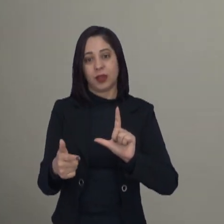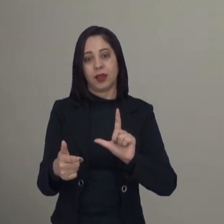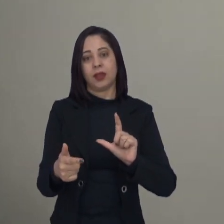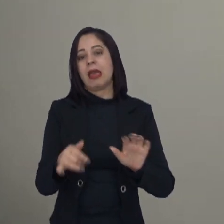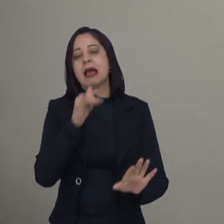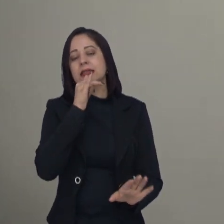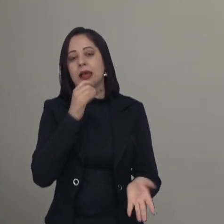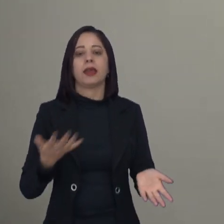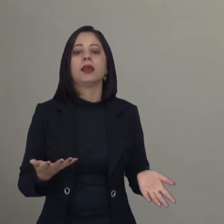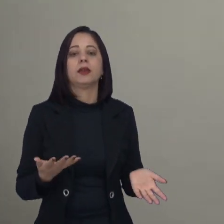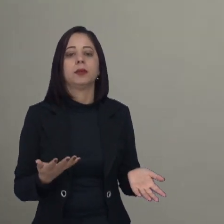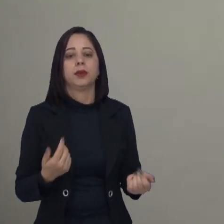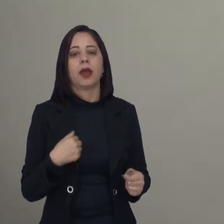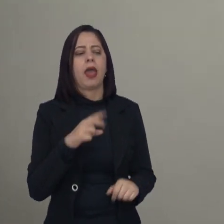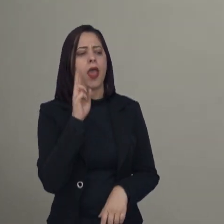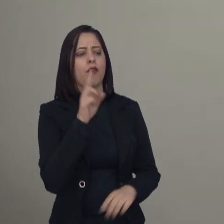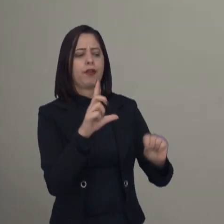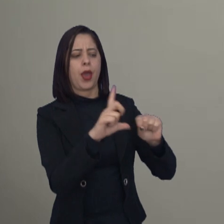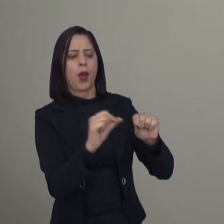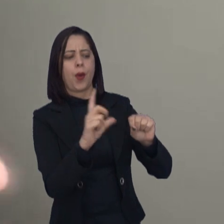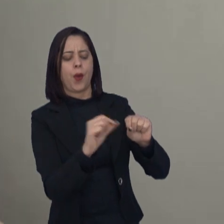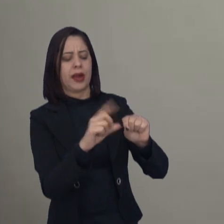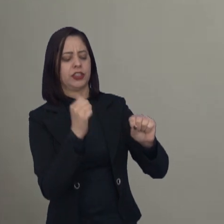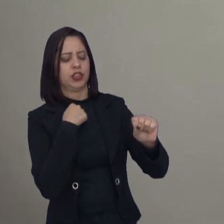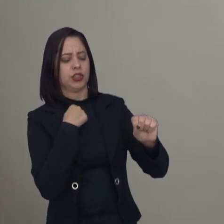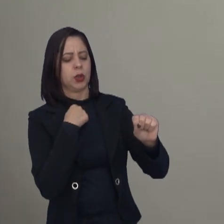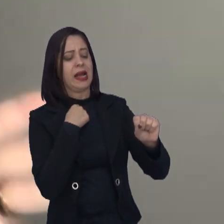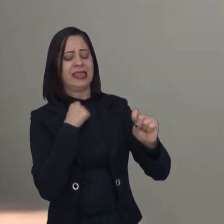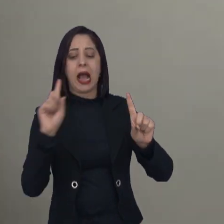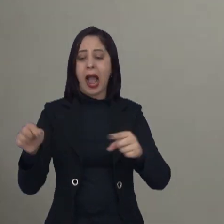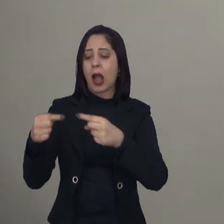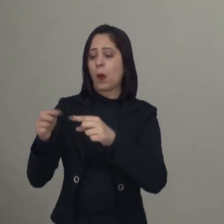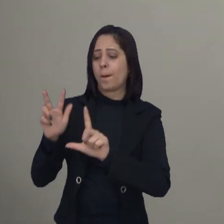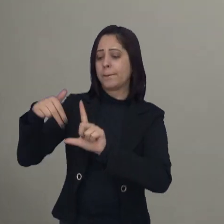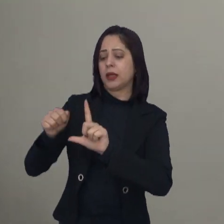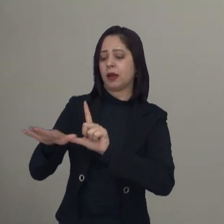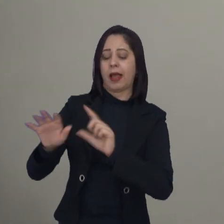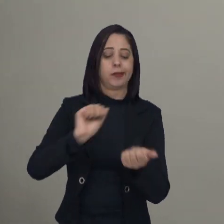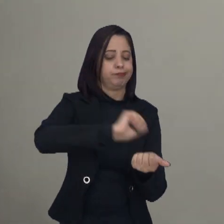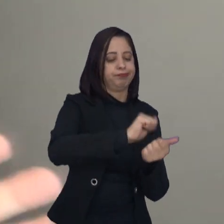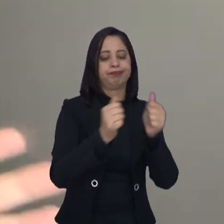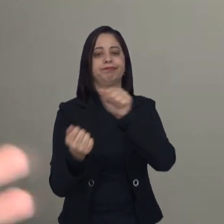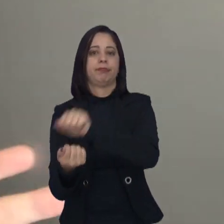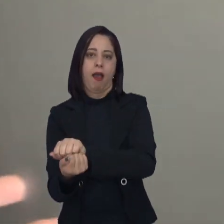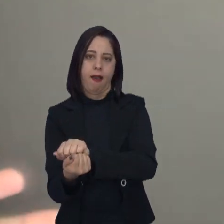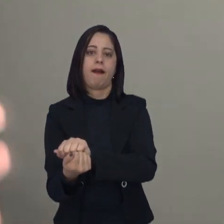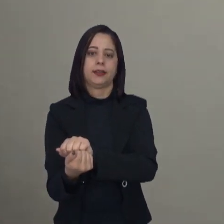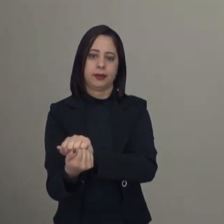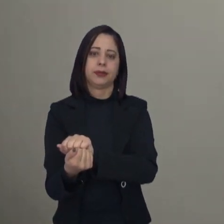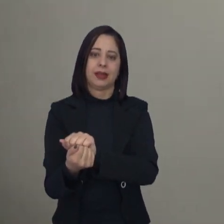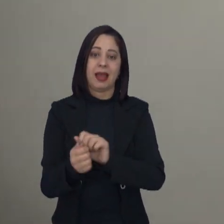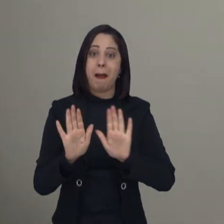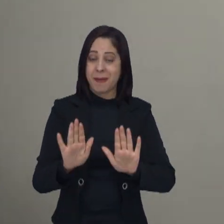é ver um artigo que equipara uma relação parecida e adequar aquilo que a gente vê que cabe melhor,